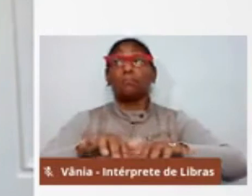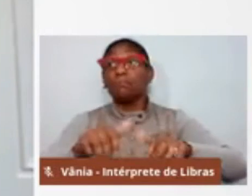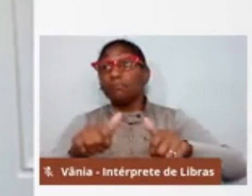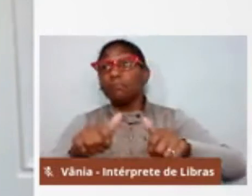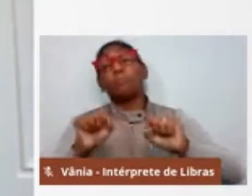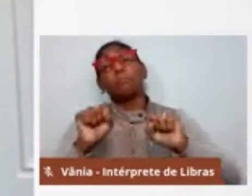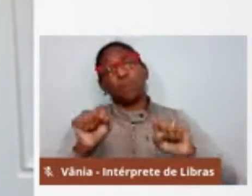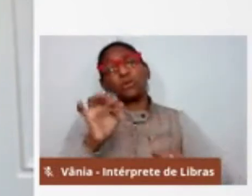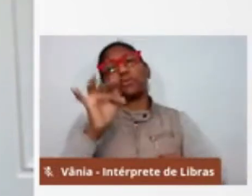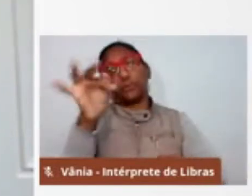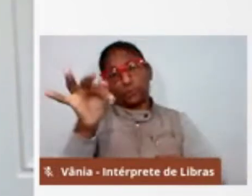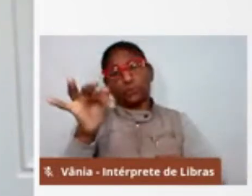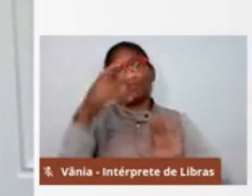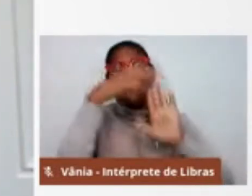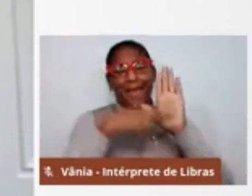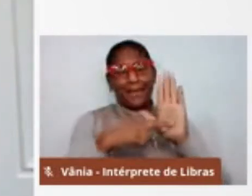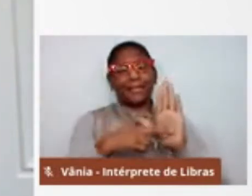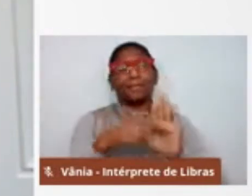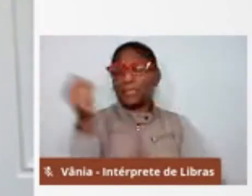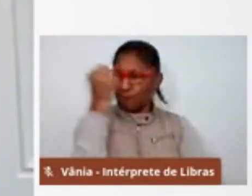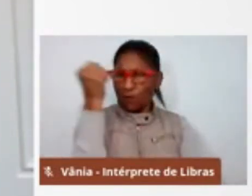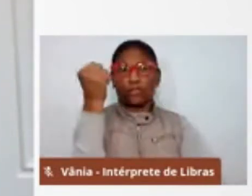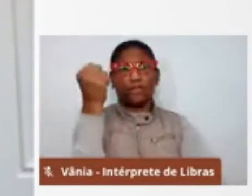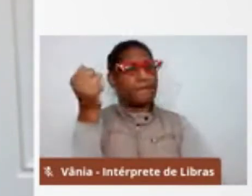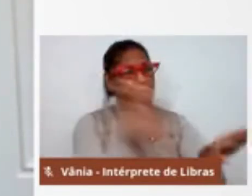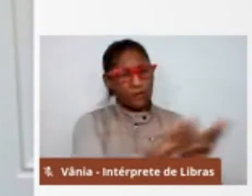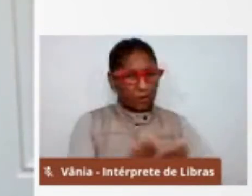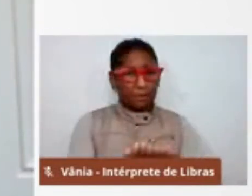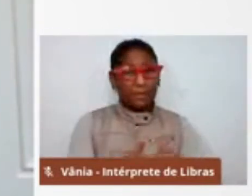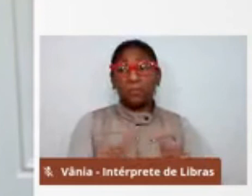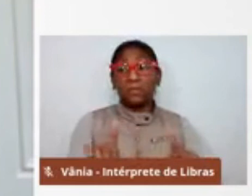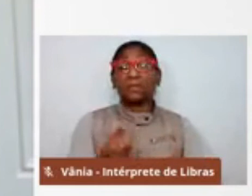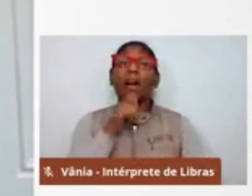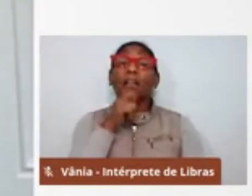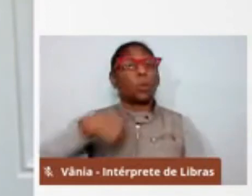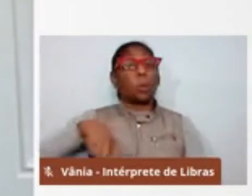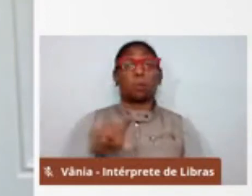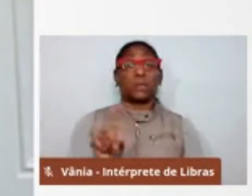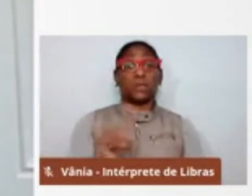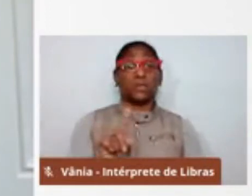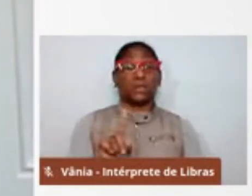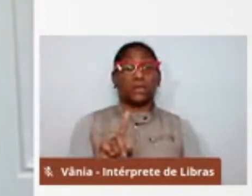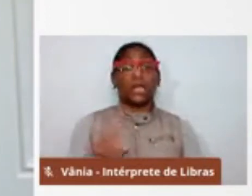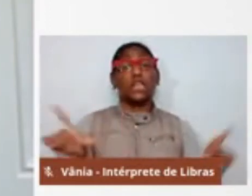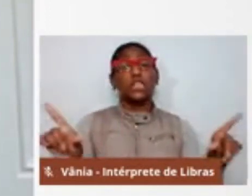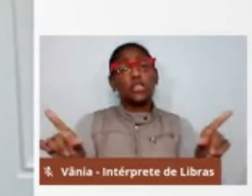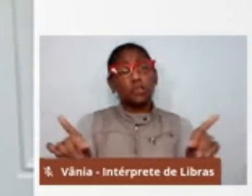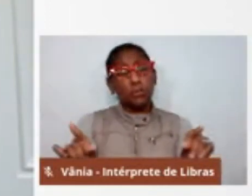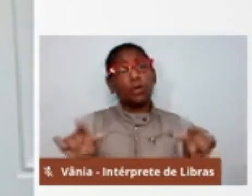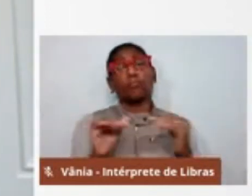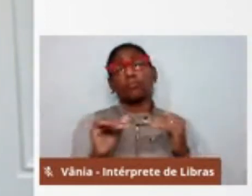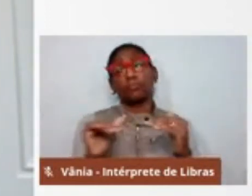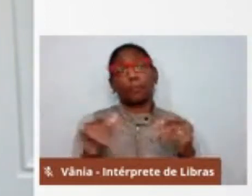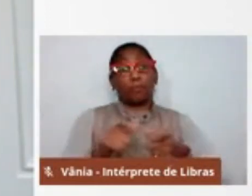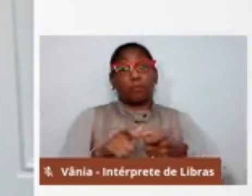para medidas ainda mais restritivas. Mas, ainda bem, estamos observando uma diminuição dessa velocidade do crescimento de